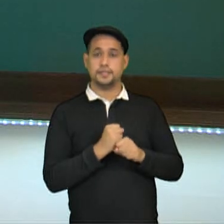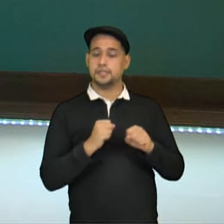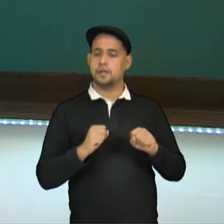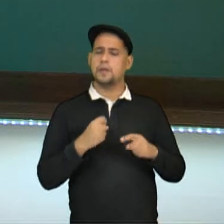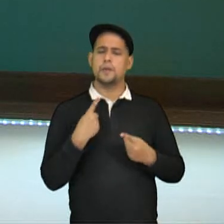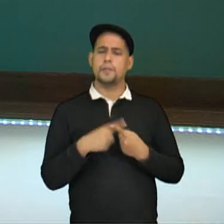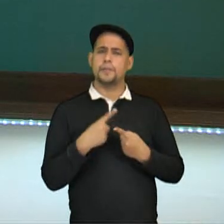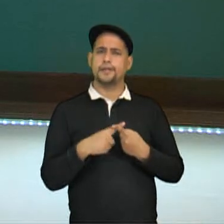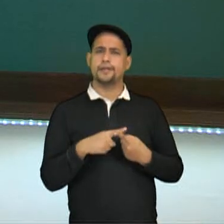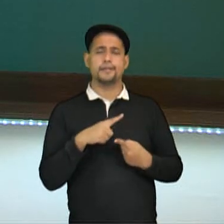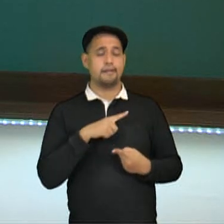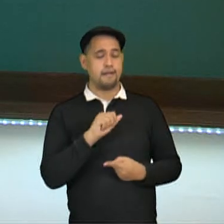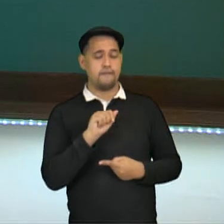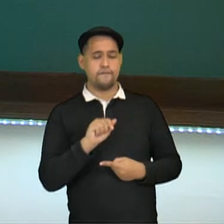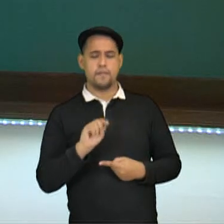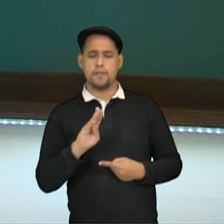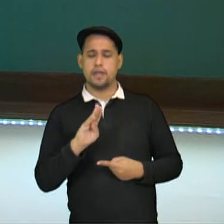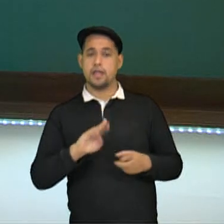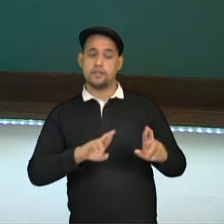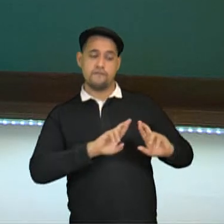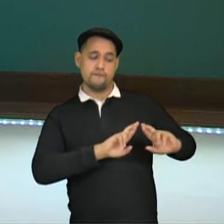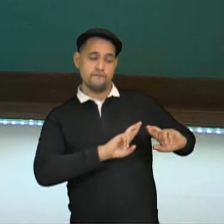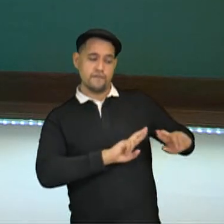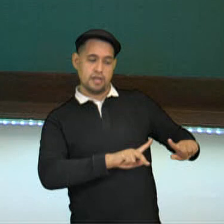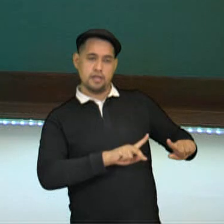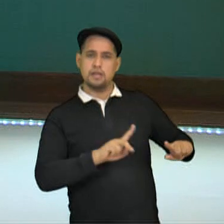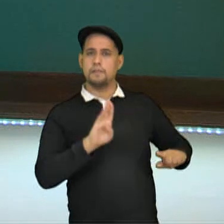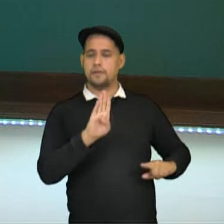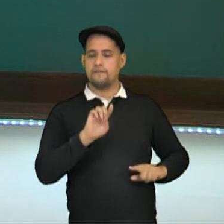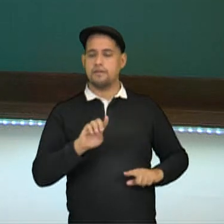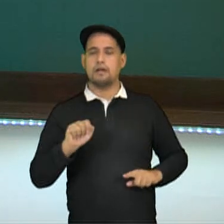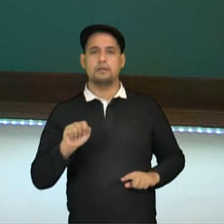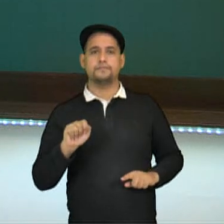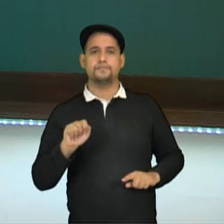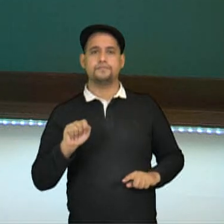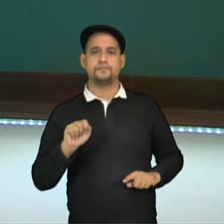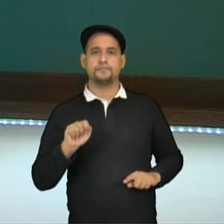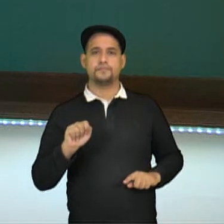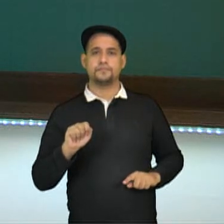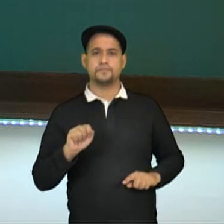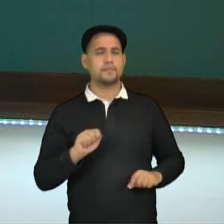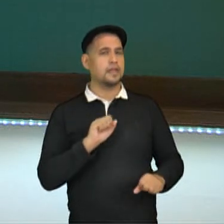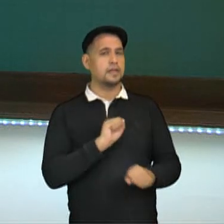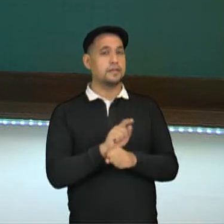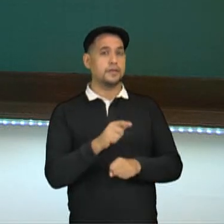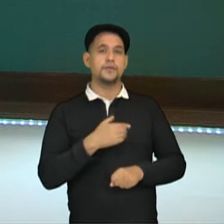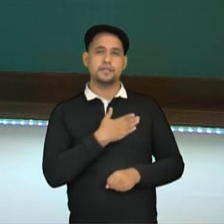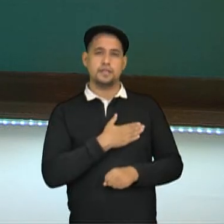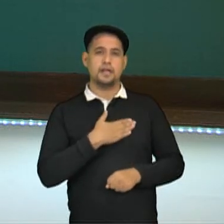pois geralmente A vezes B é diferente de B vezes A. Tá?